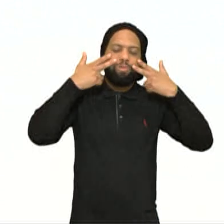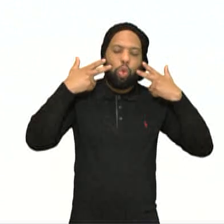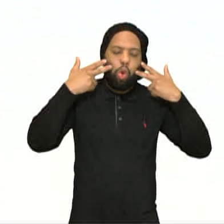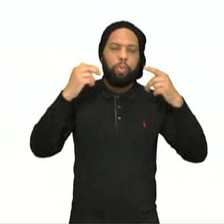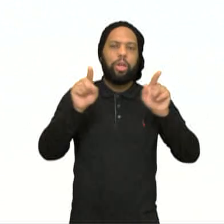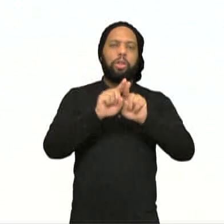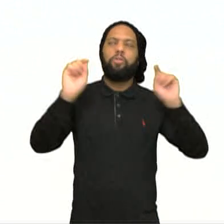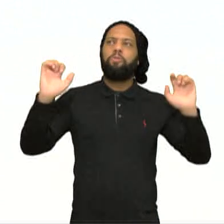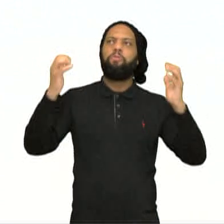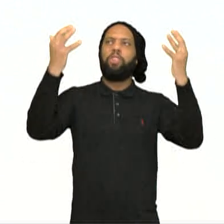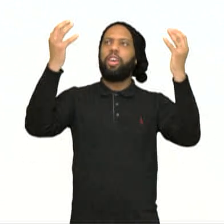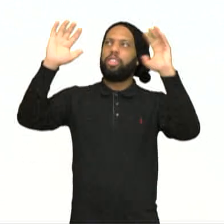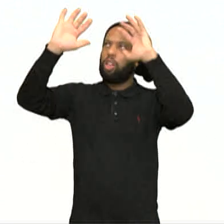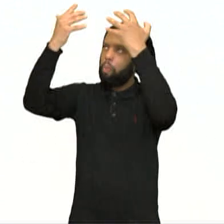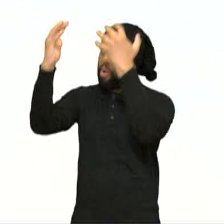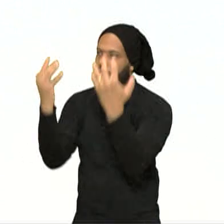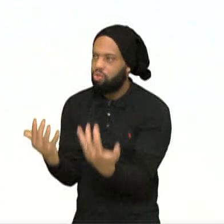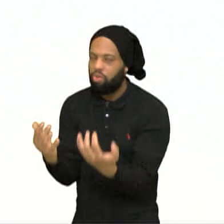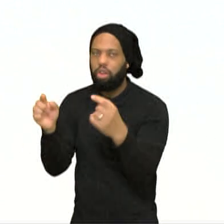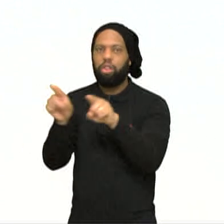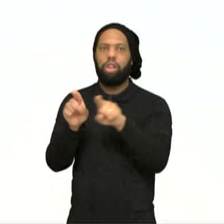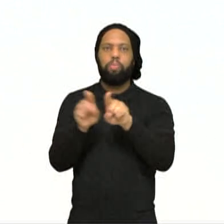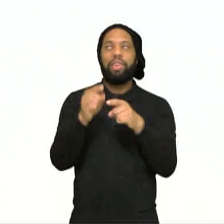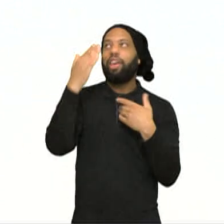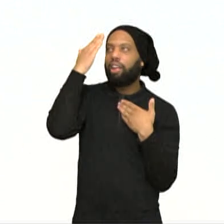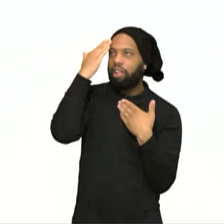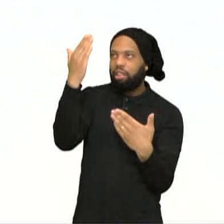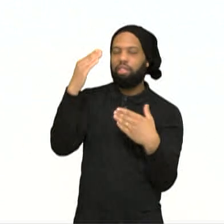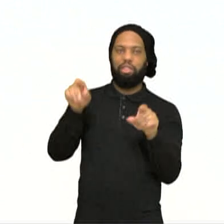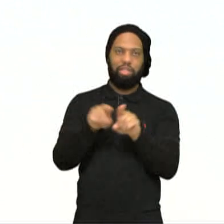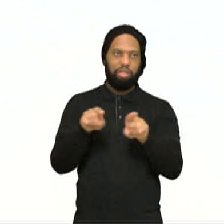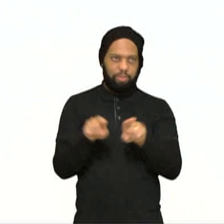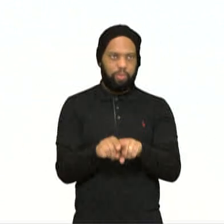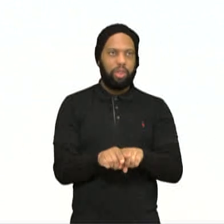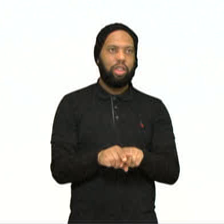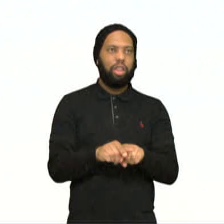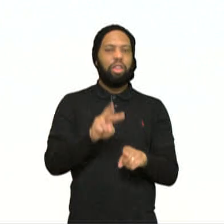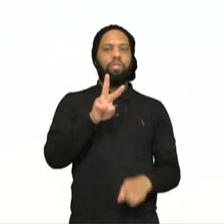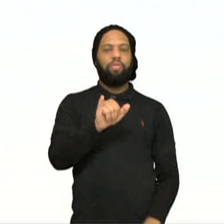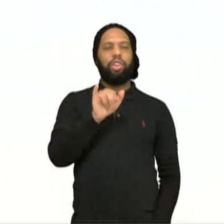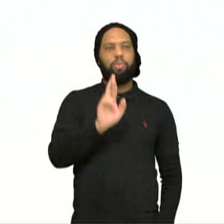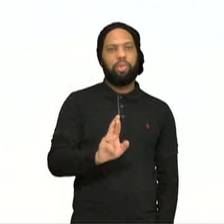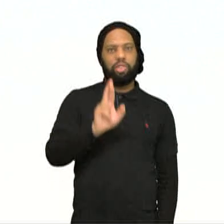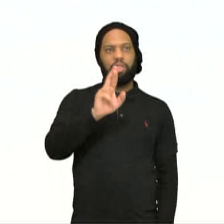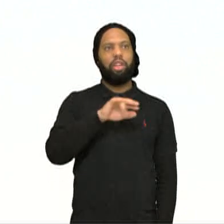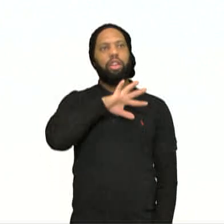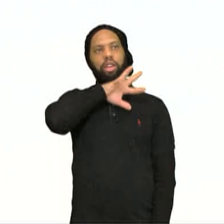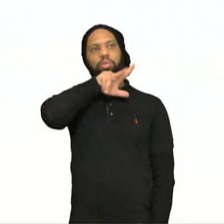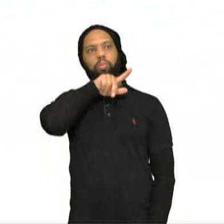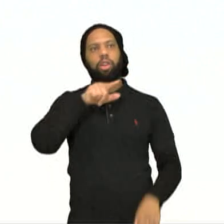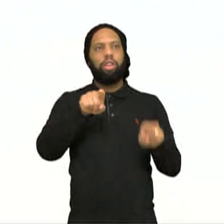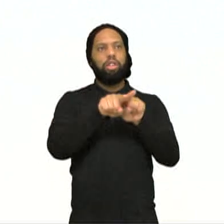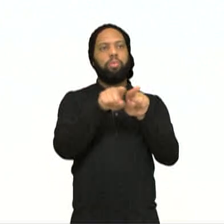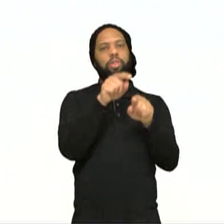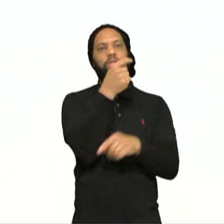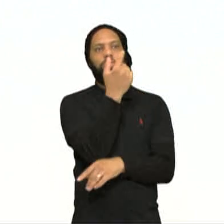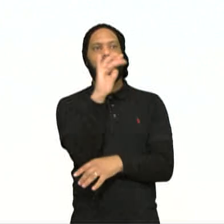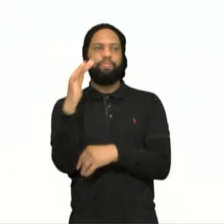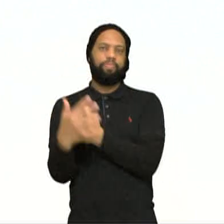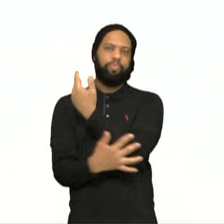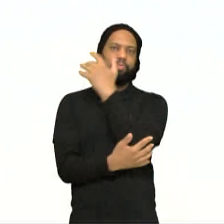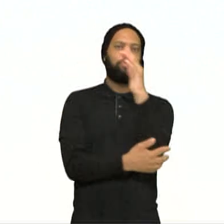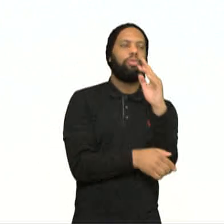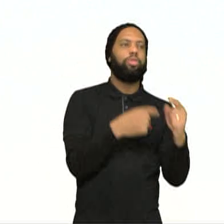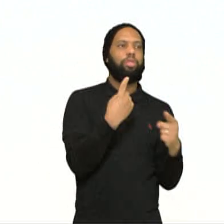para homenagear, fazer rituais, para agradecimentos, né? E também para representar os animais, a floresta, porque eles